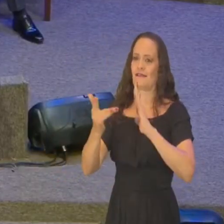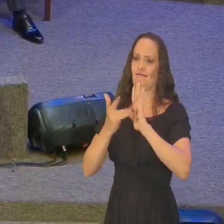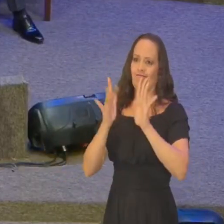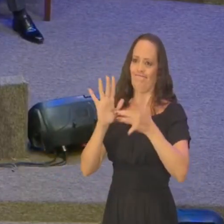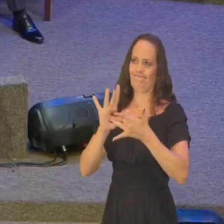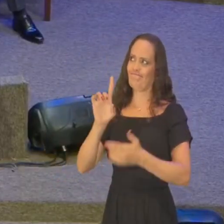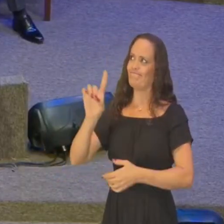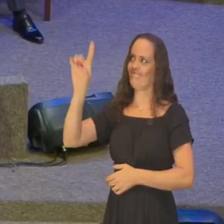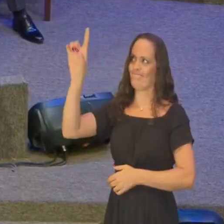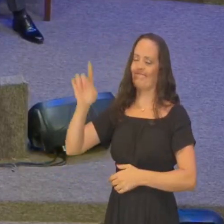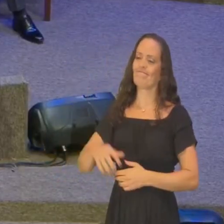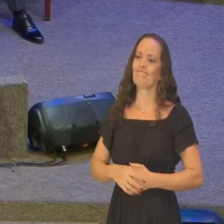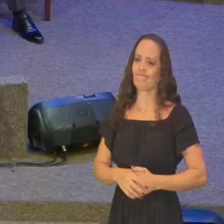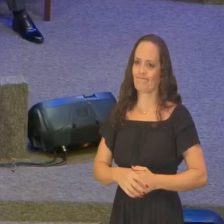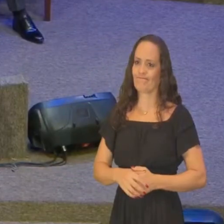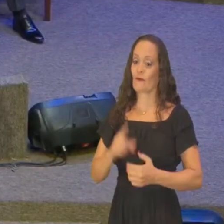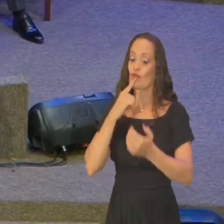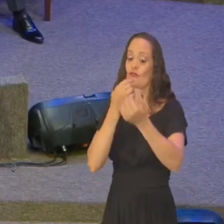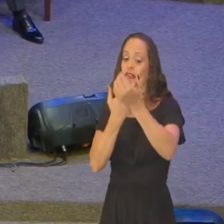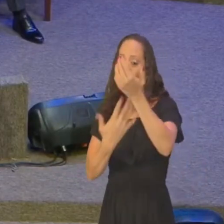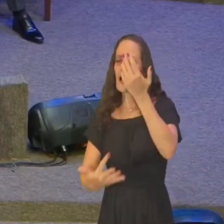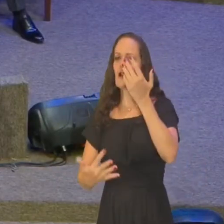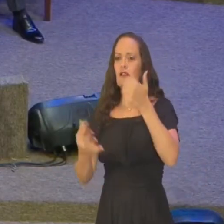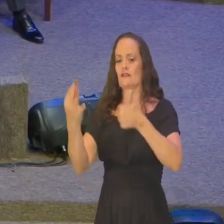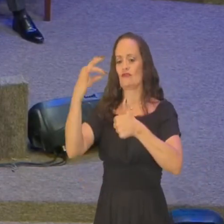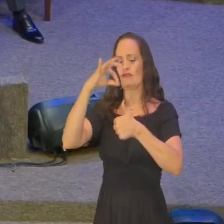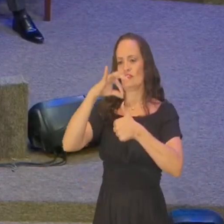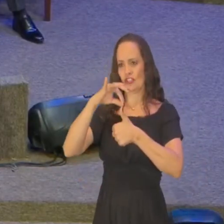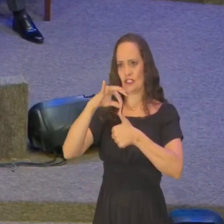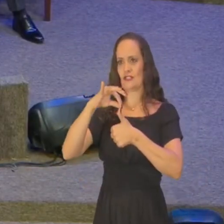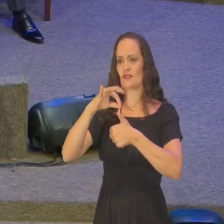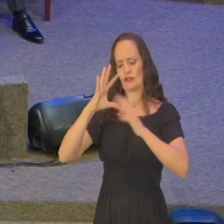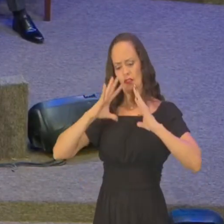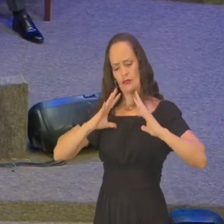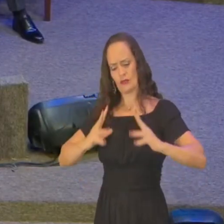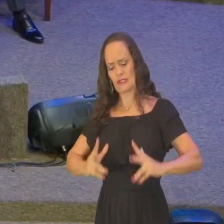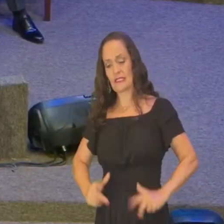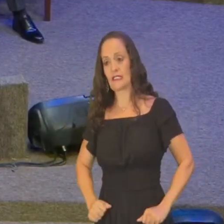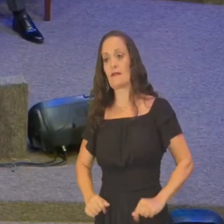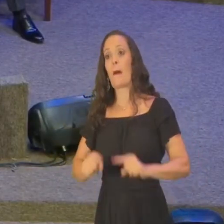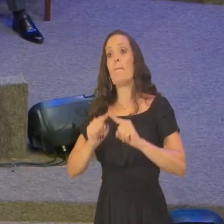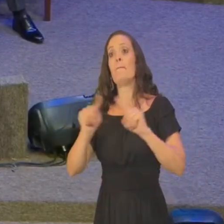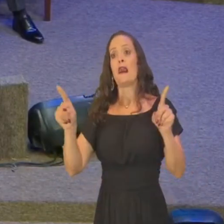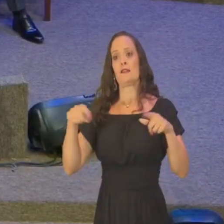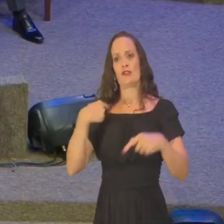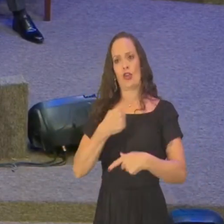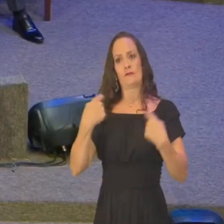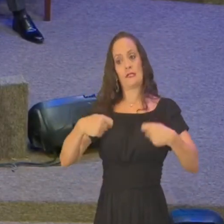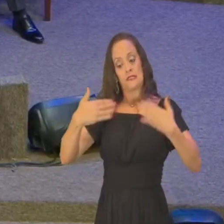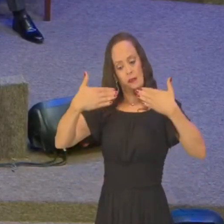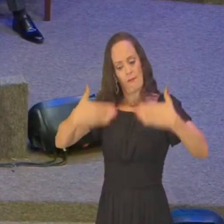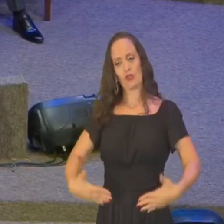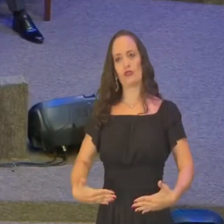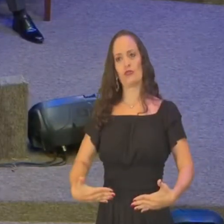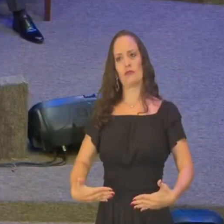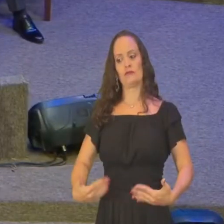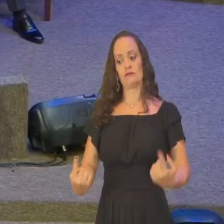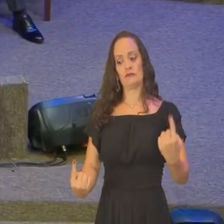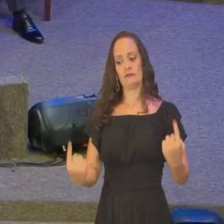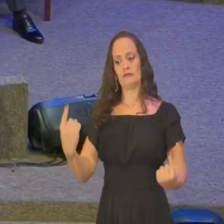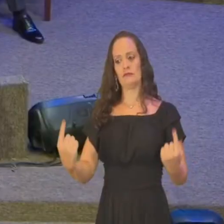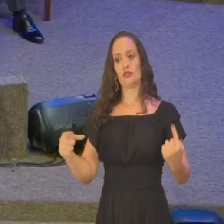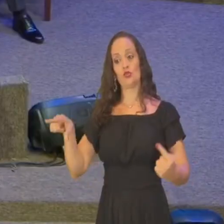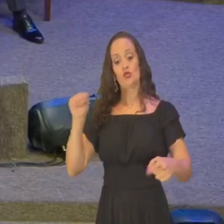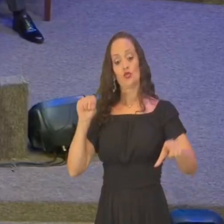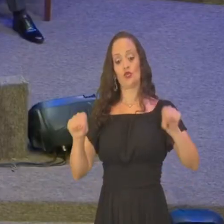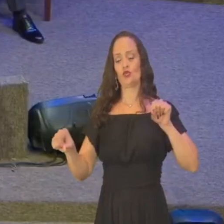de Deus. O sangue de Cristo que nos purifica, mas precisamos ter uma postura, uma decisão firme e